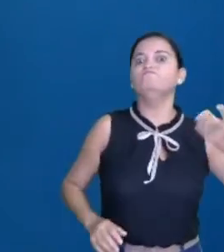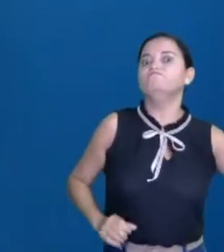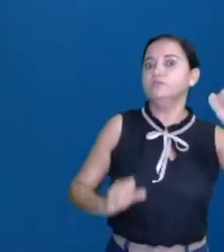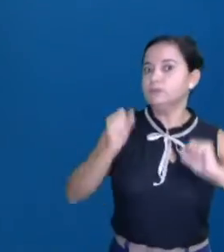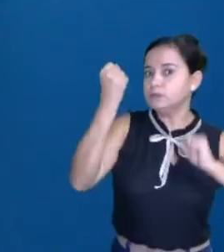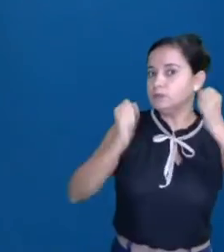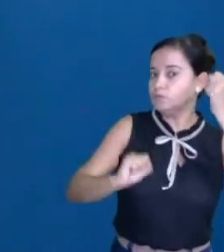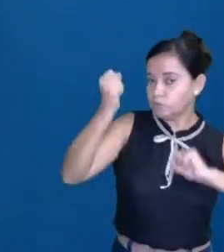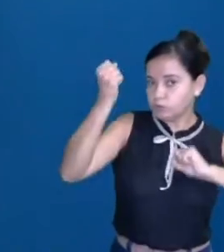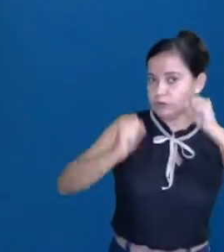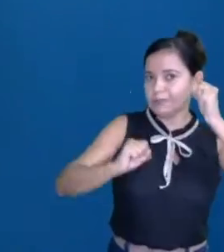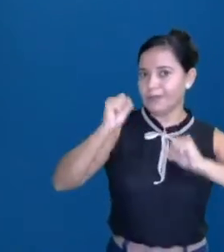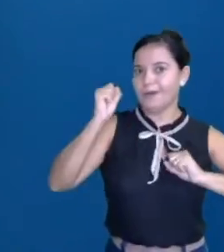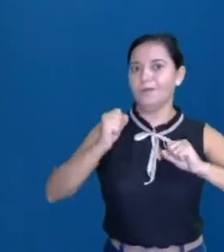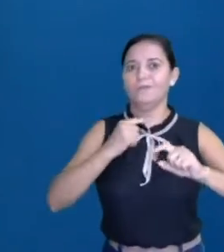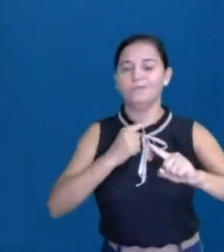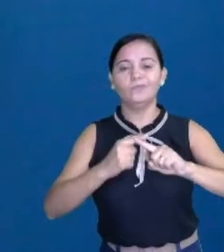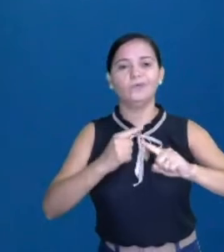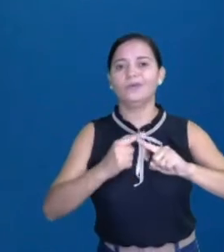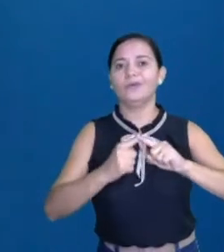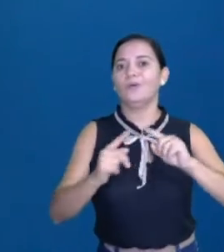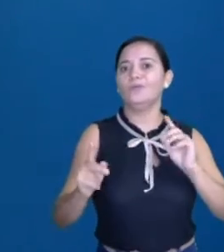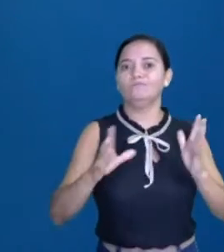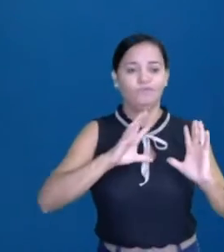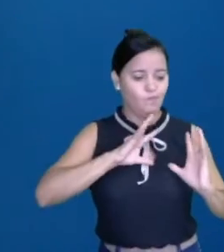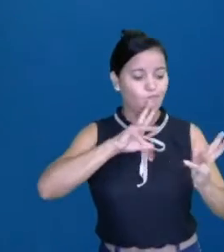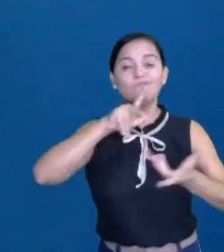uma oferta muito mais exacerbada que o próprio